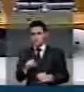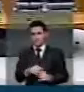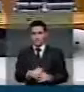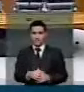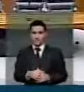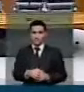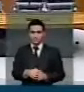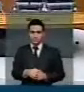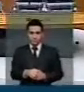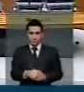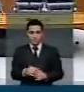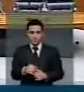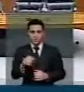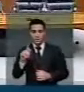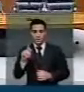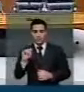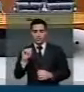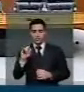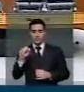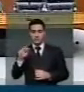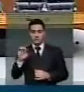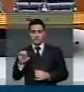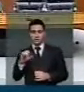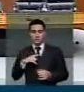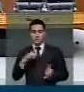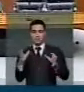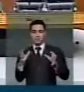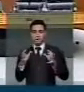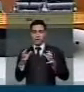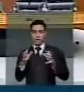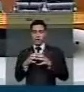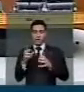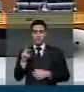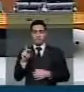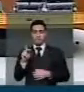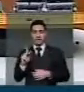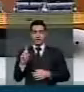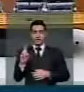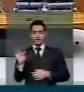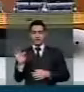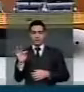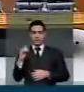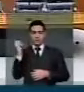Deputado Giovanni Scherrini, PDT Rio Grande do Sul Senhor presidente,